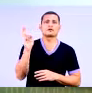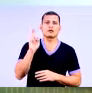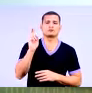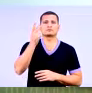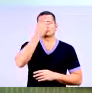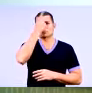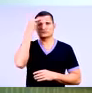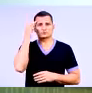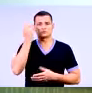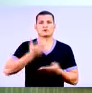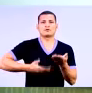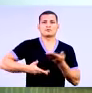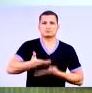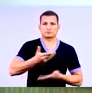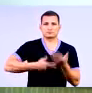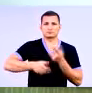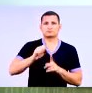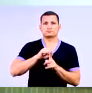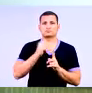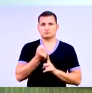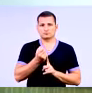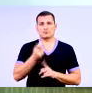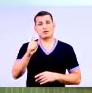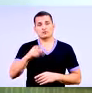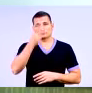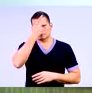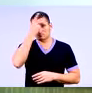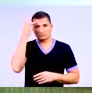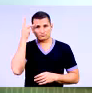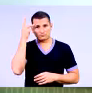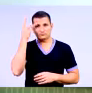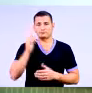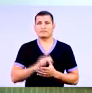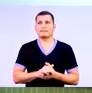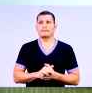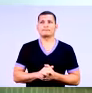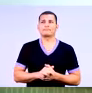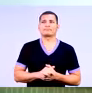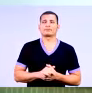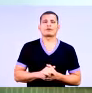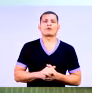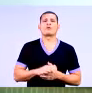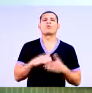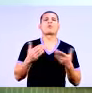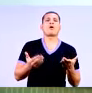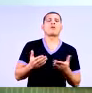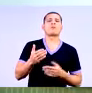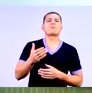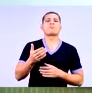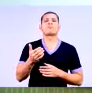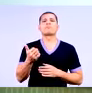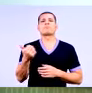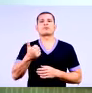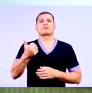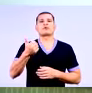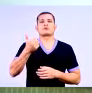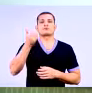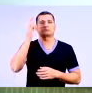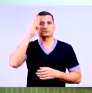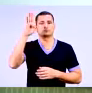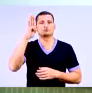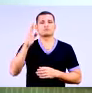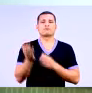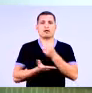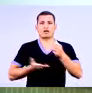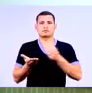que se relacionam na sociedade? São os seres humanos. Então, qual é o primeiro princípio? O princípio básico, o